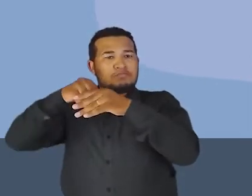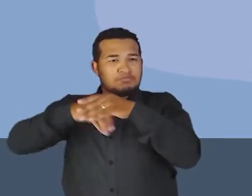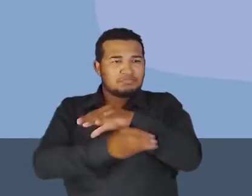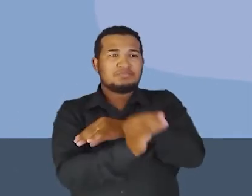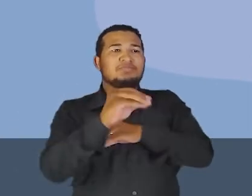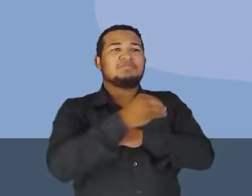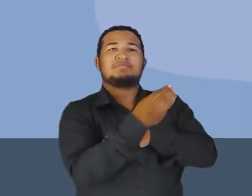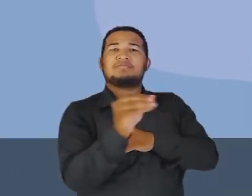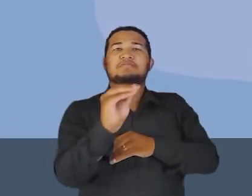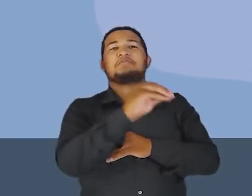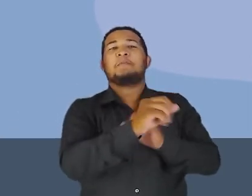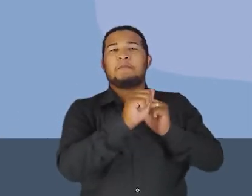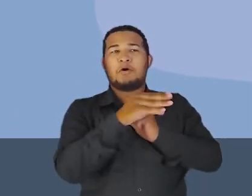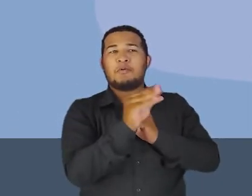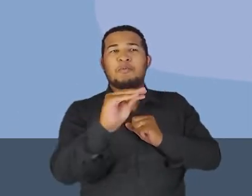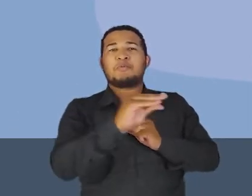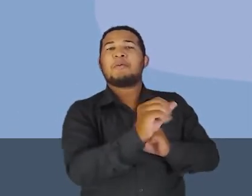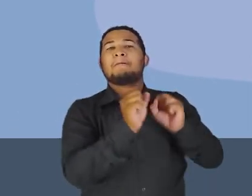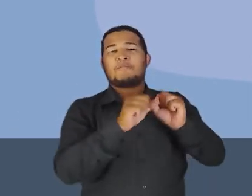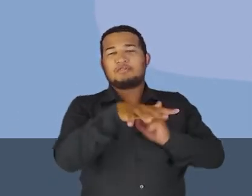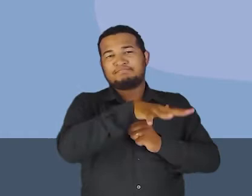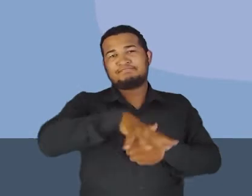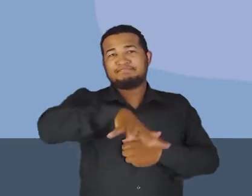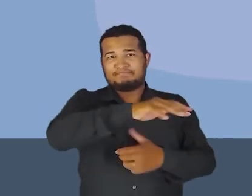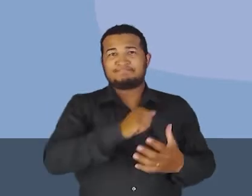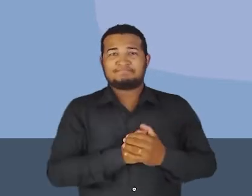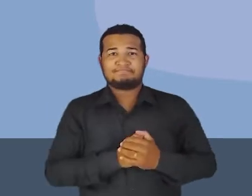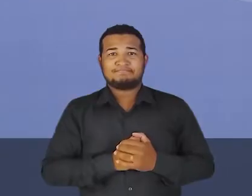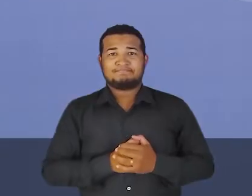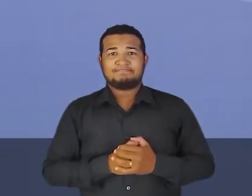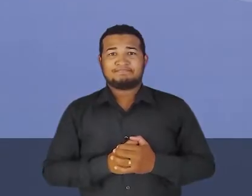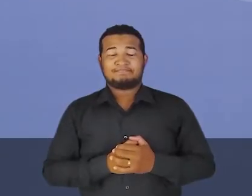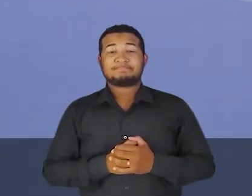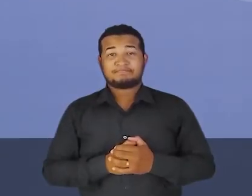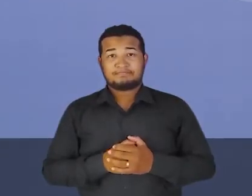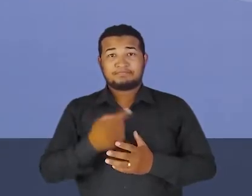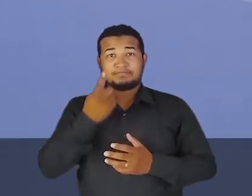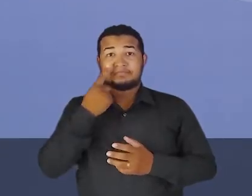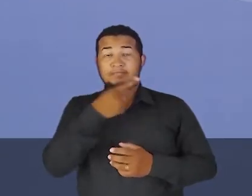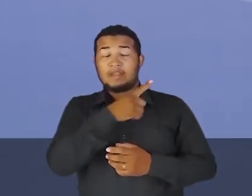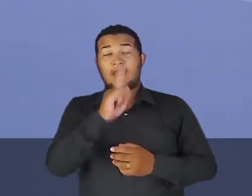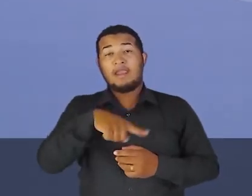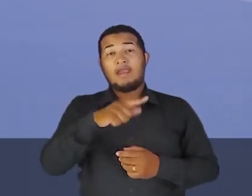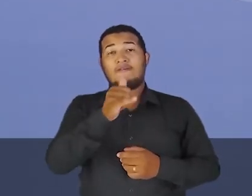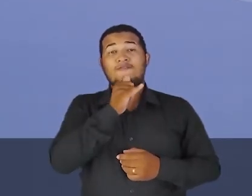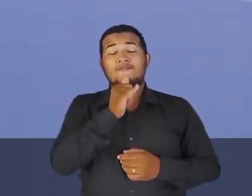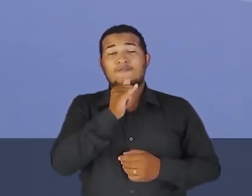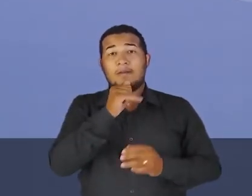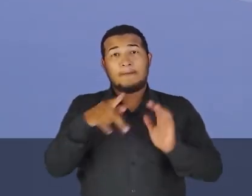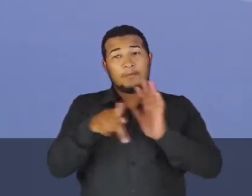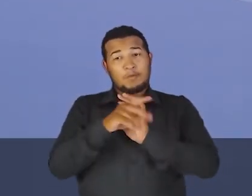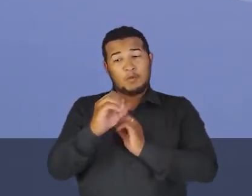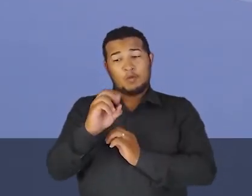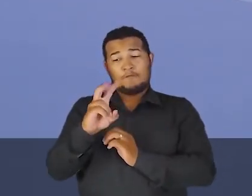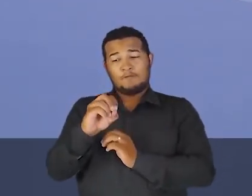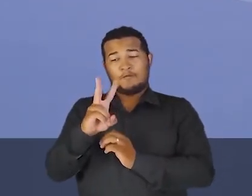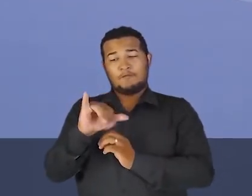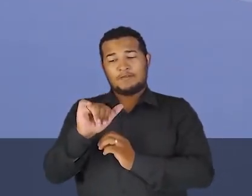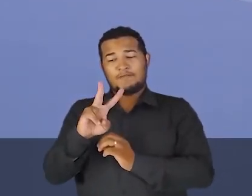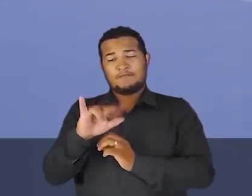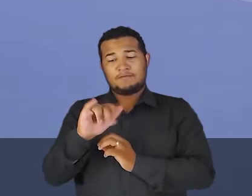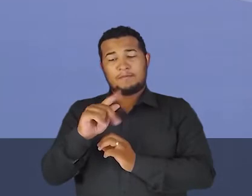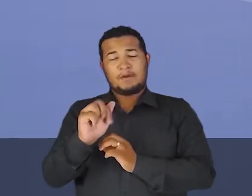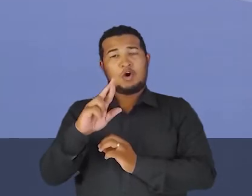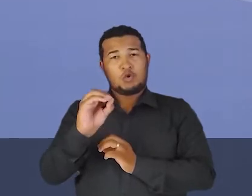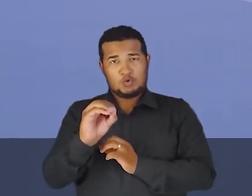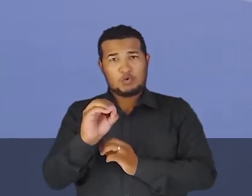recém-nascido, ele é liberado para o ambiente, ok? Então volta para cá. Esse é um exemplo de animal ovovivíparo. O ovo